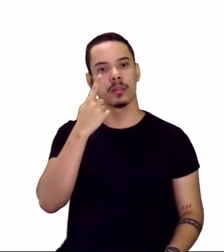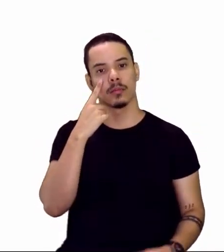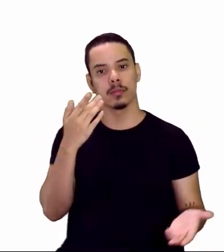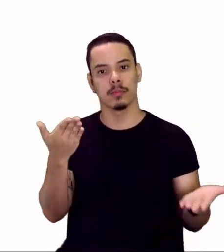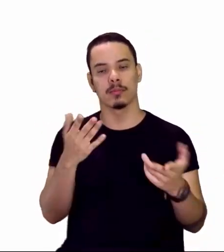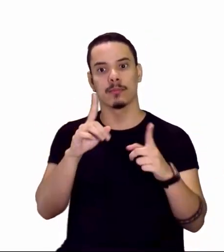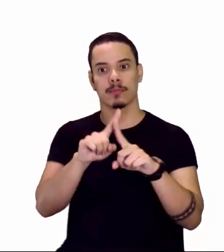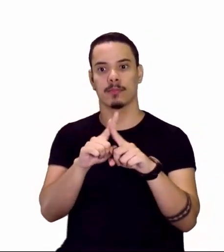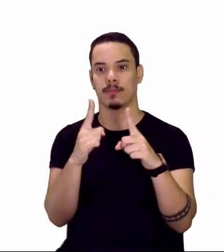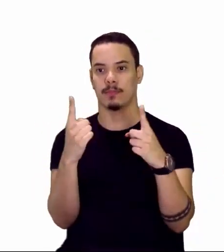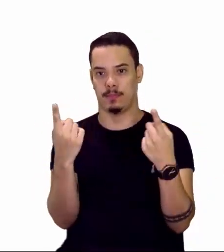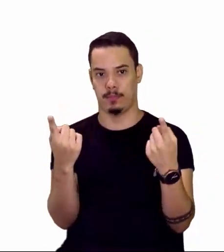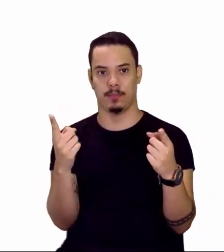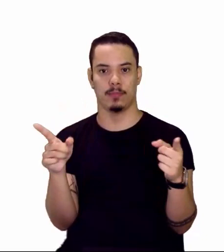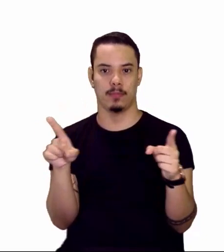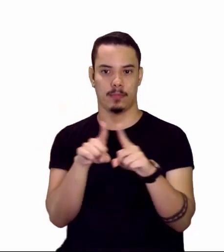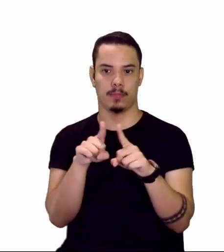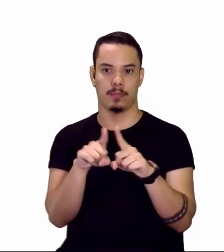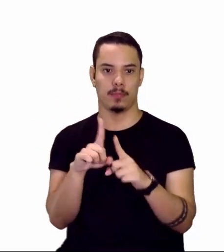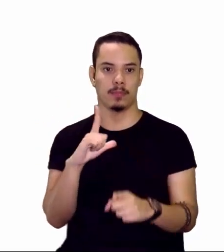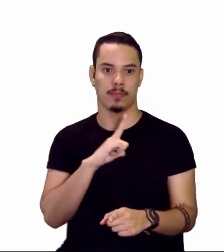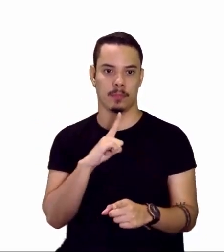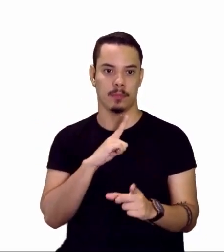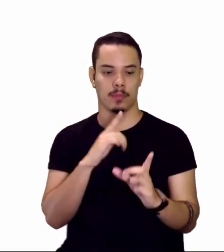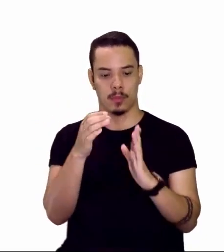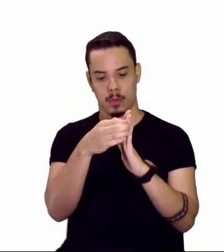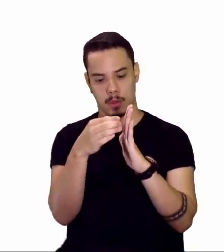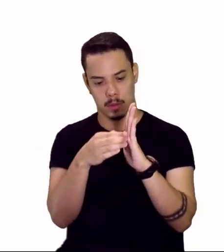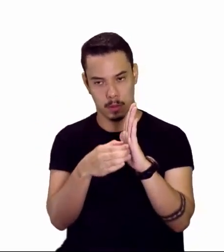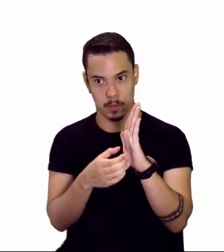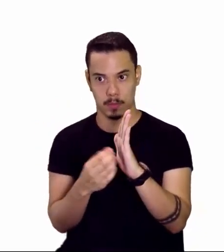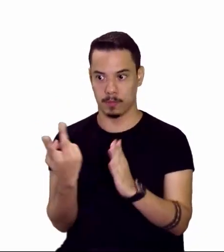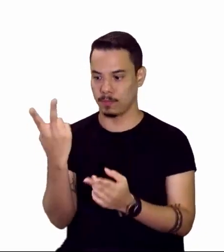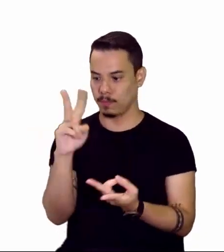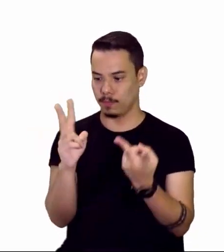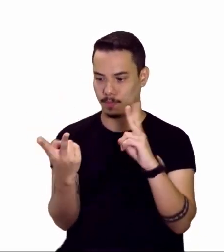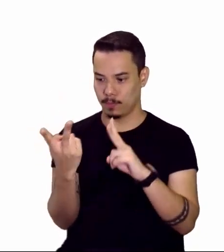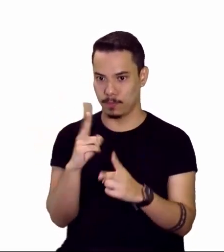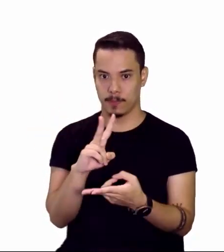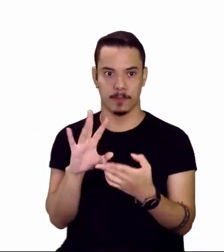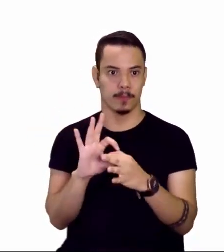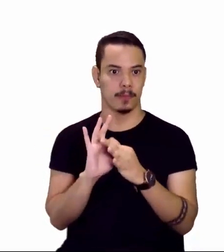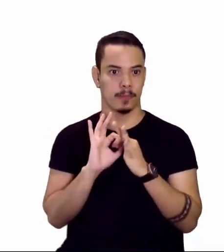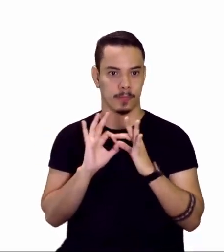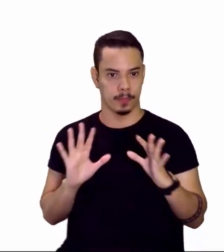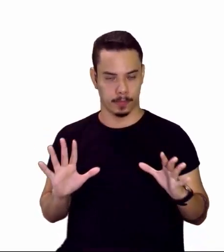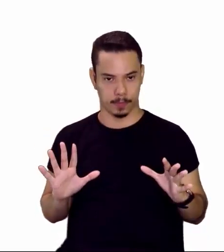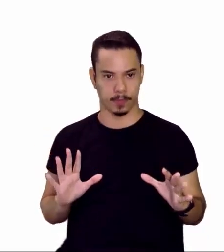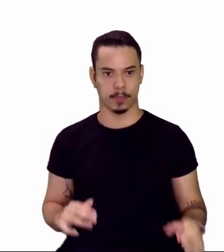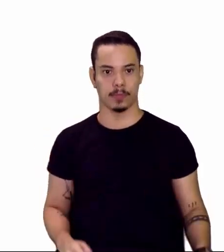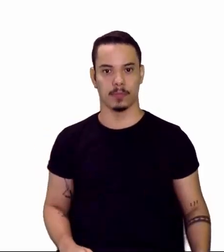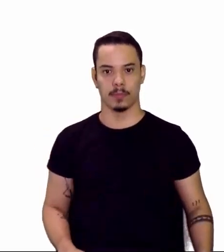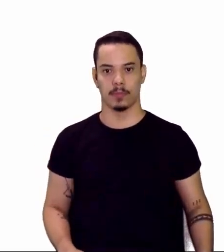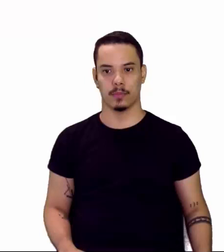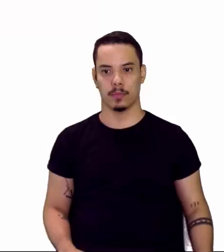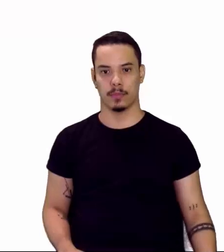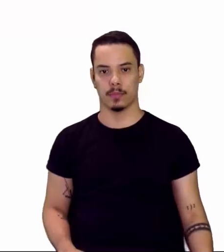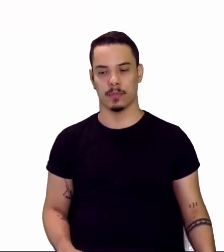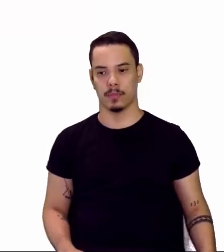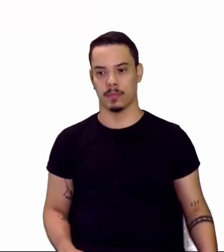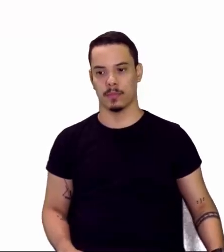porém, possui par de elétrons emparelhados disponíveis, quer dizer, não